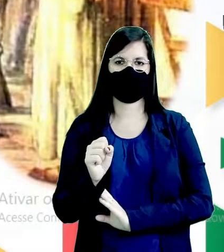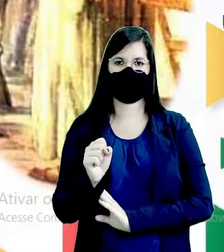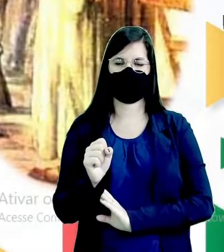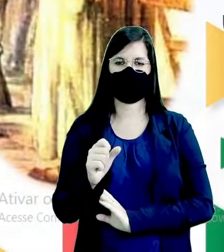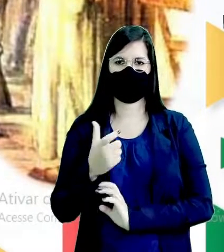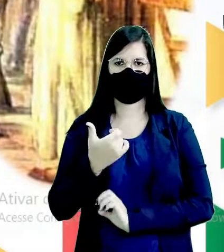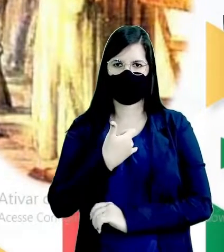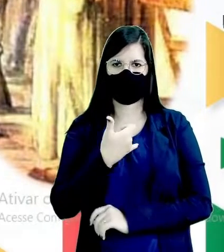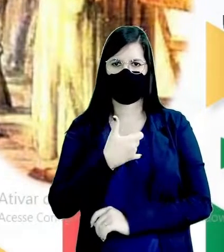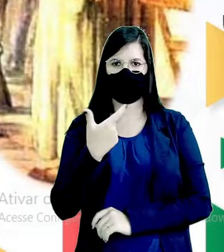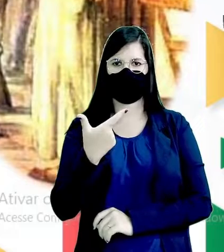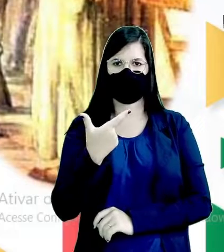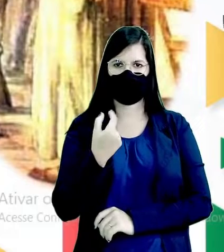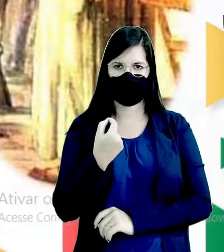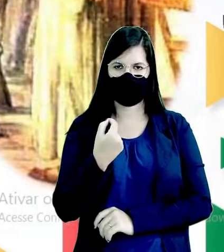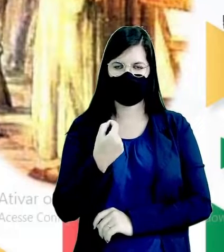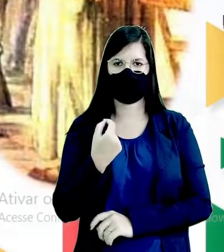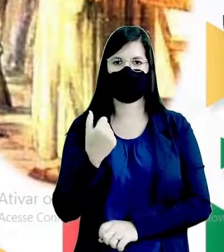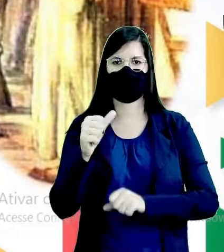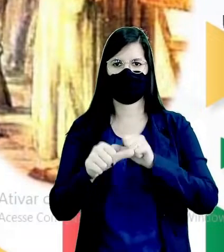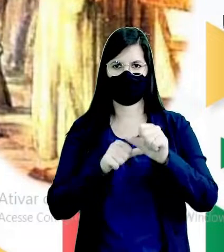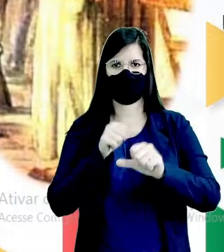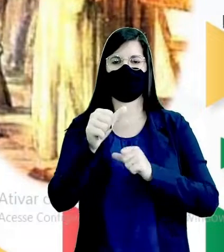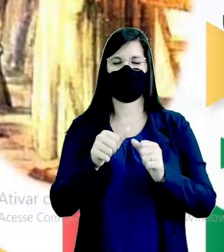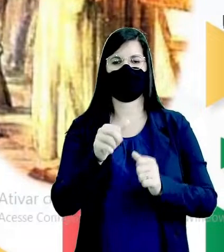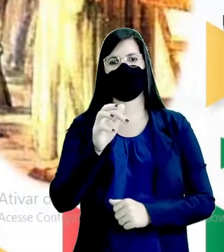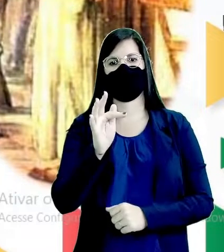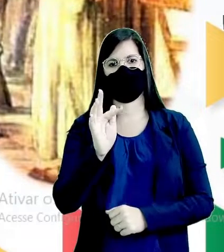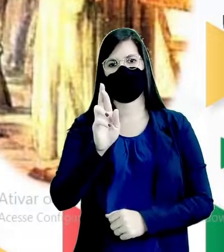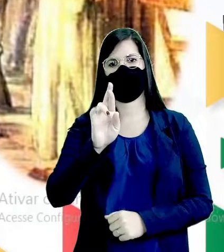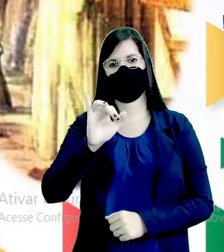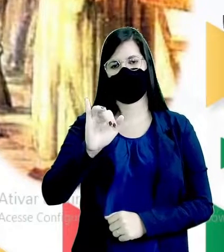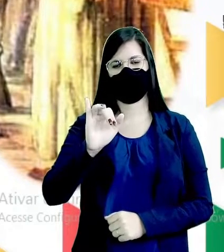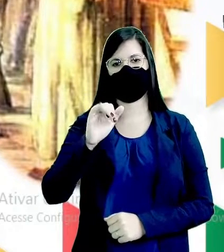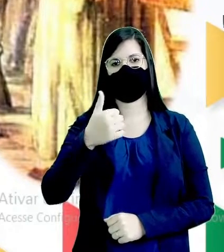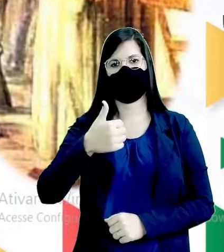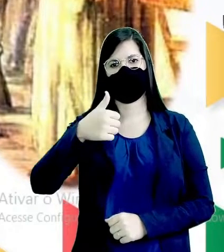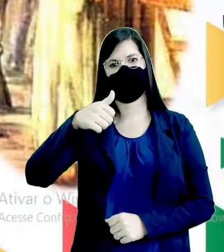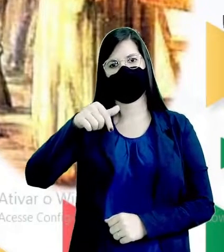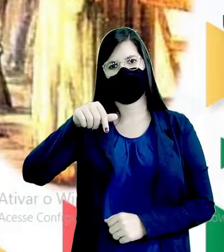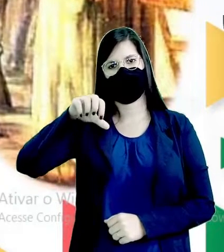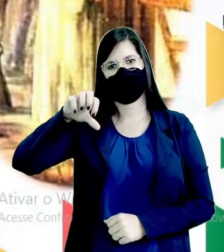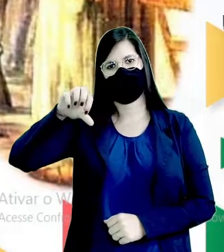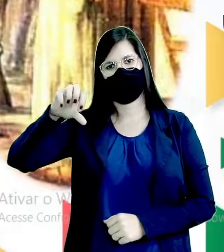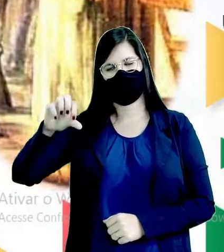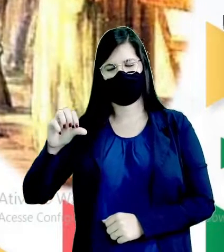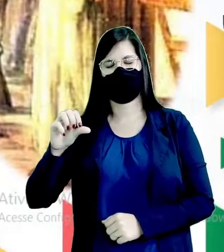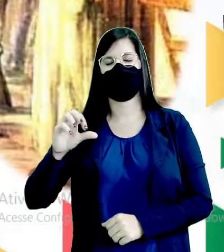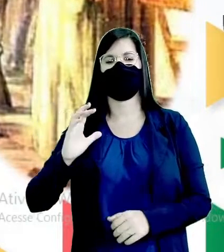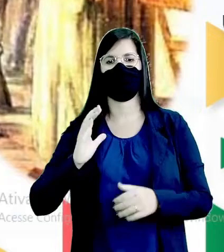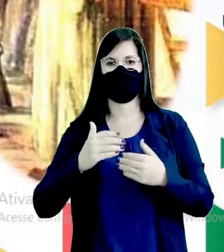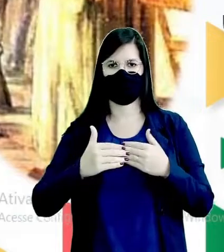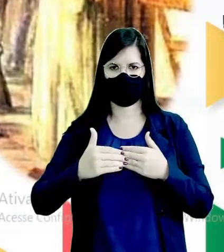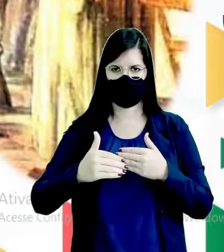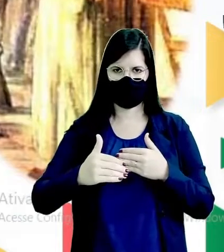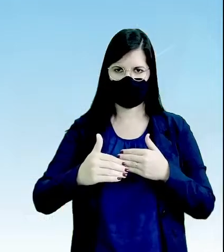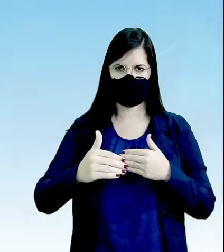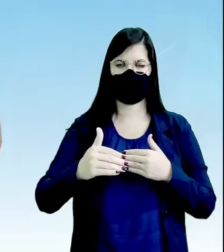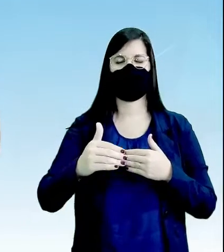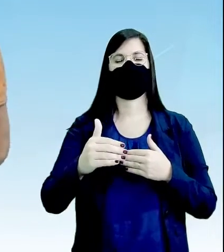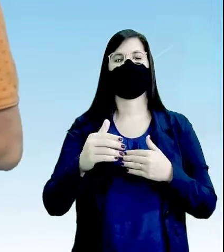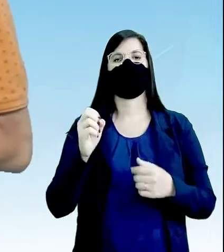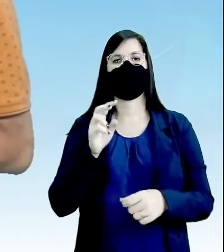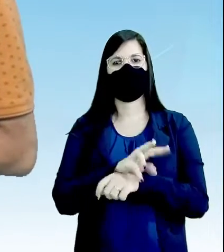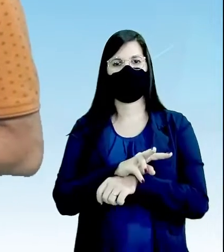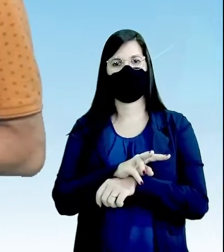20 anos quando ele se tornou frei, em 1799. E daí então ele passou, depois que ele entrou